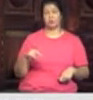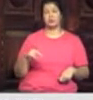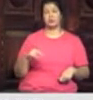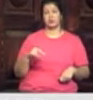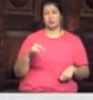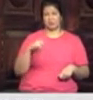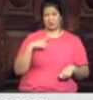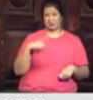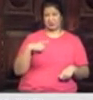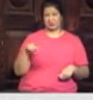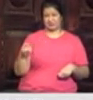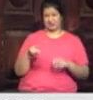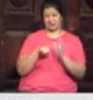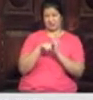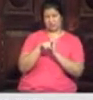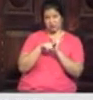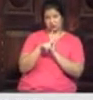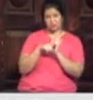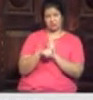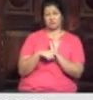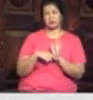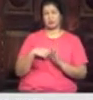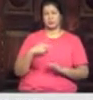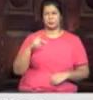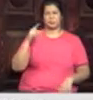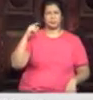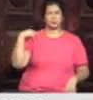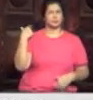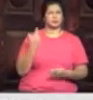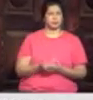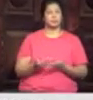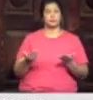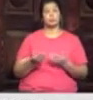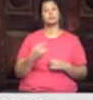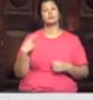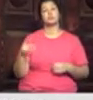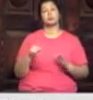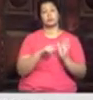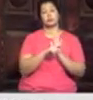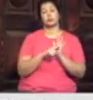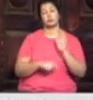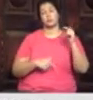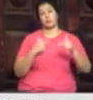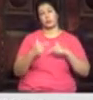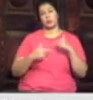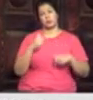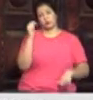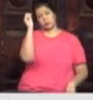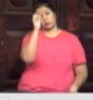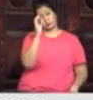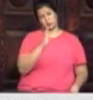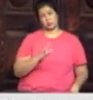Frigoto, pesquisador de longa data, uma referência de muitos de nós que vem pesquisando a questão do trabalho no Brasil há algumas décadas. Muito obrigado.